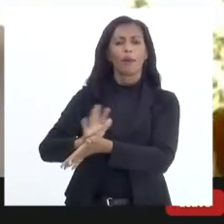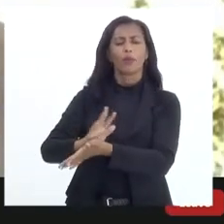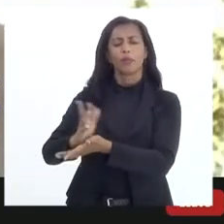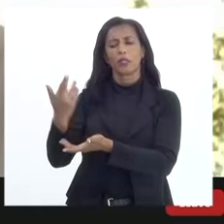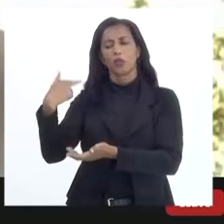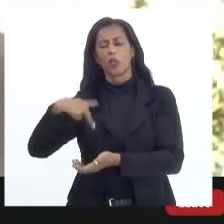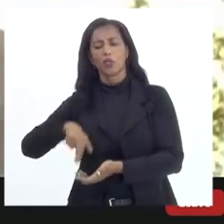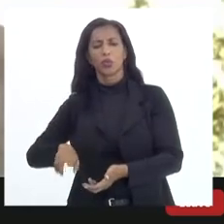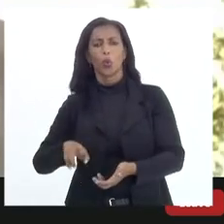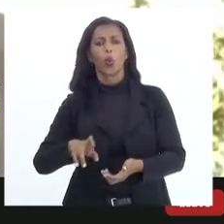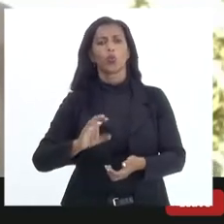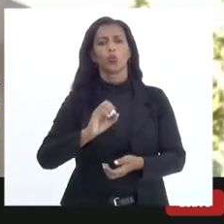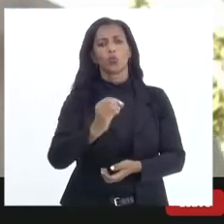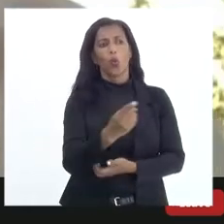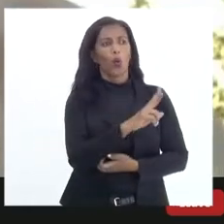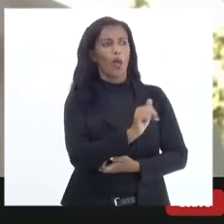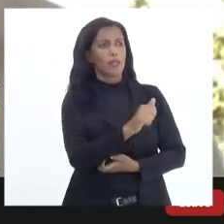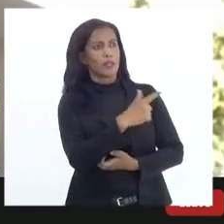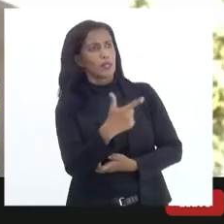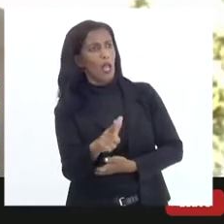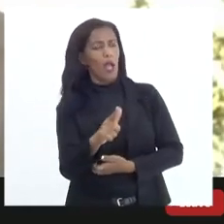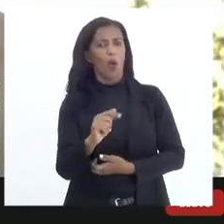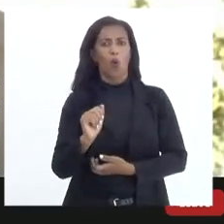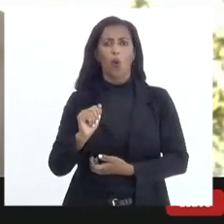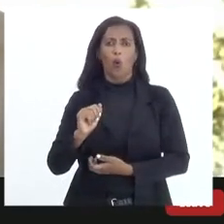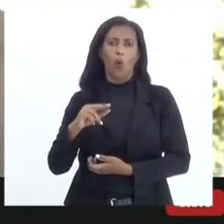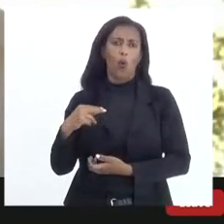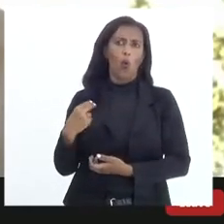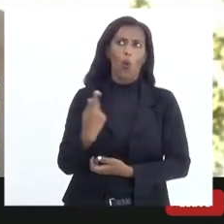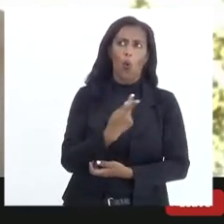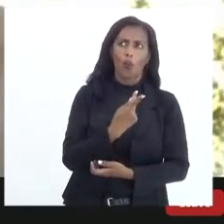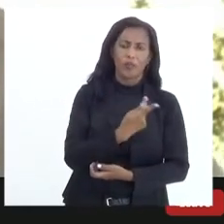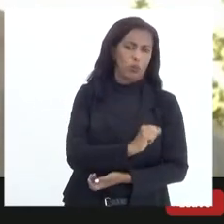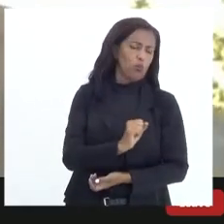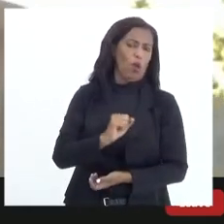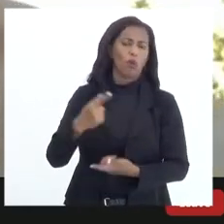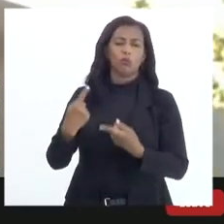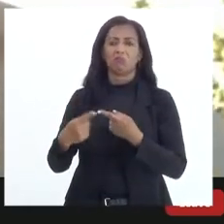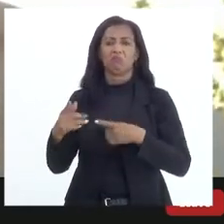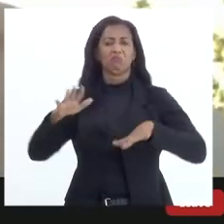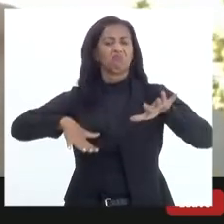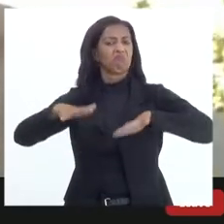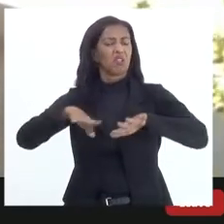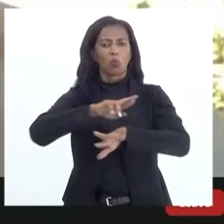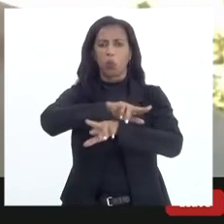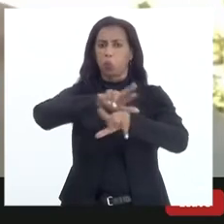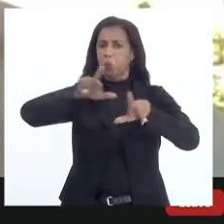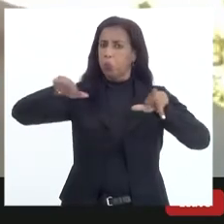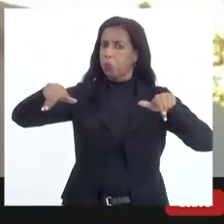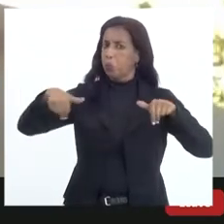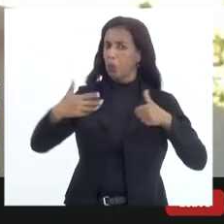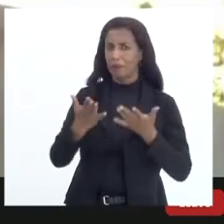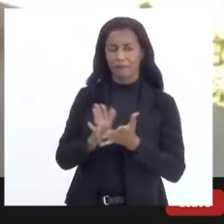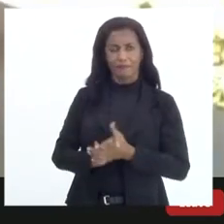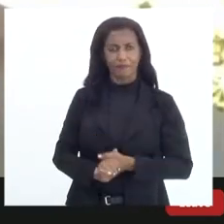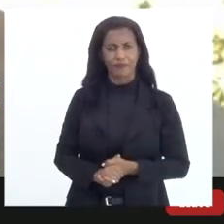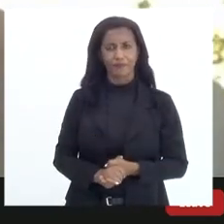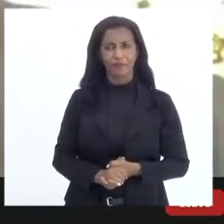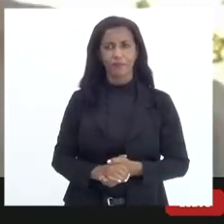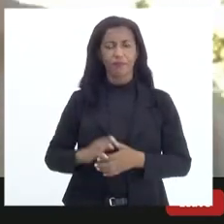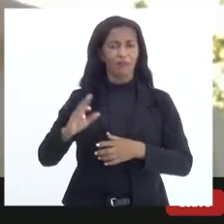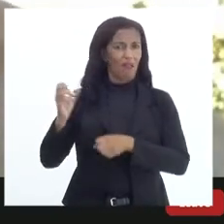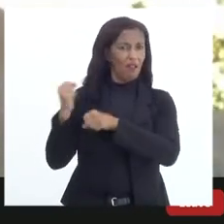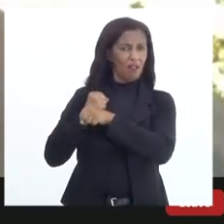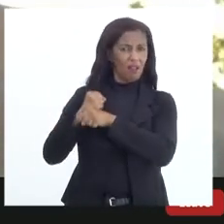religioso, racial, sexual, ou que seja. Né? Isso aí remonta a décadas